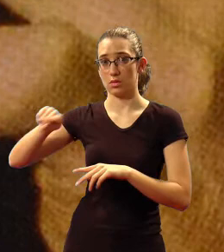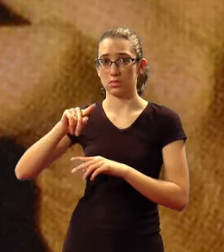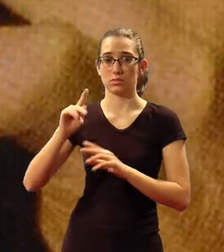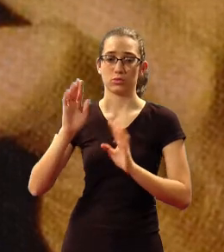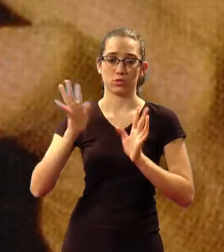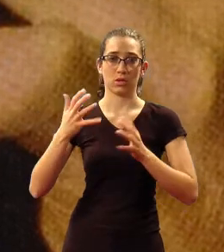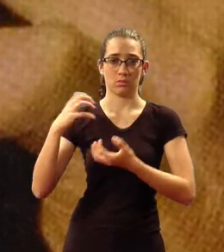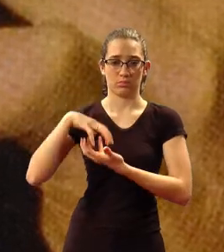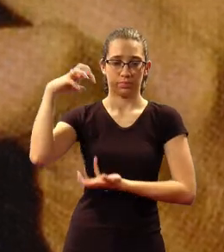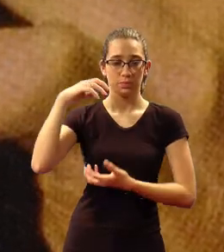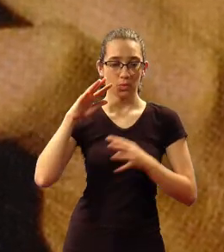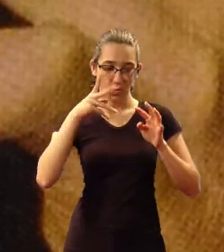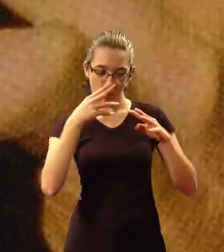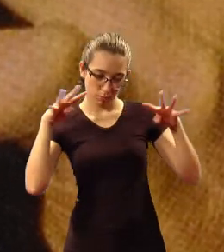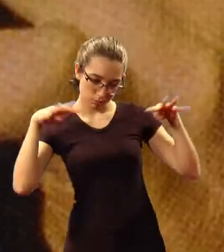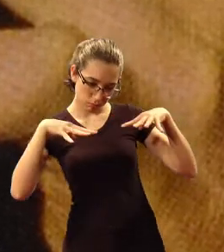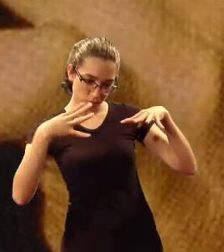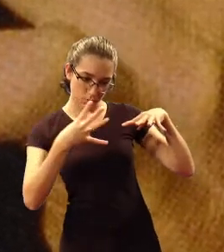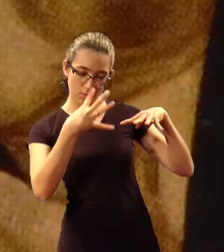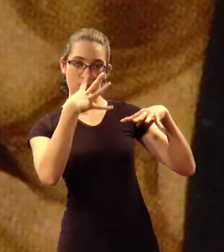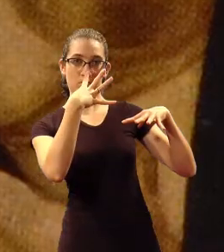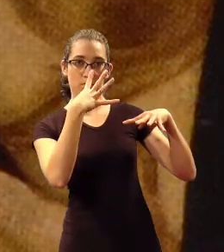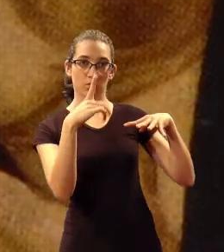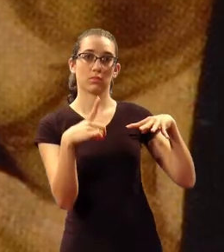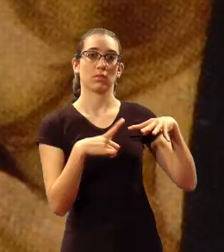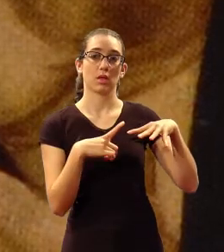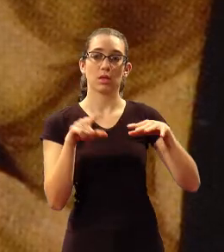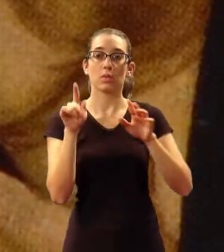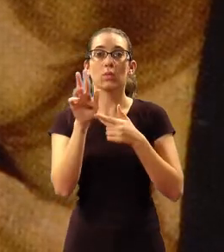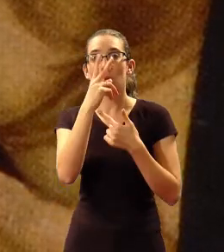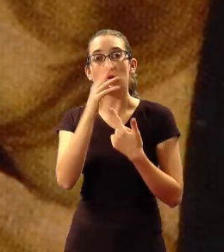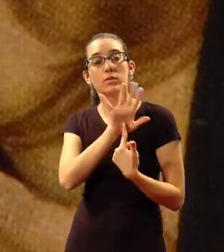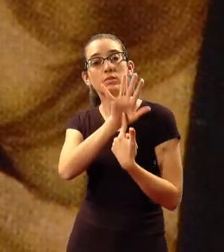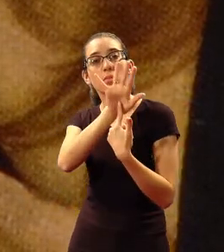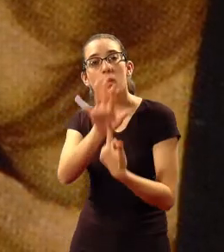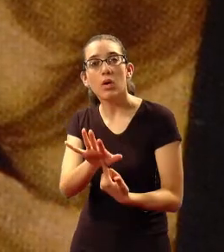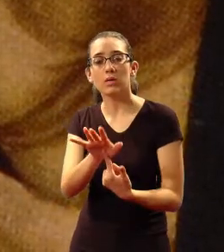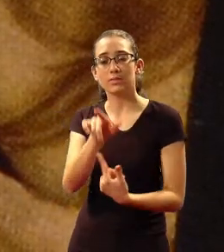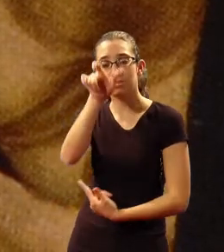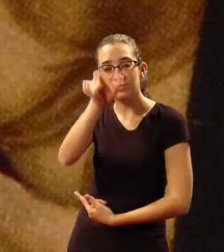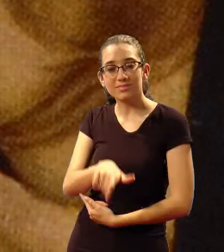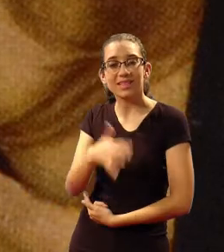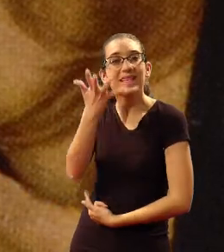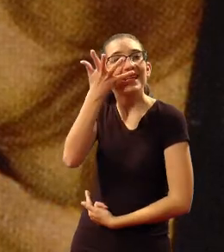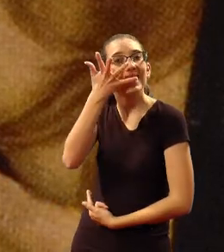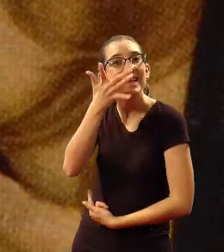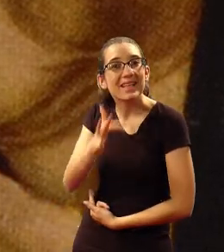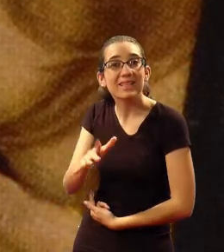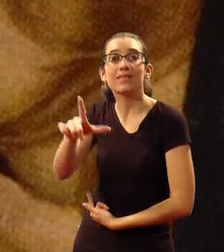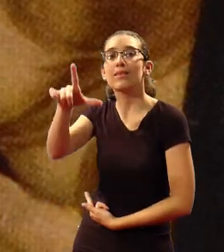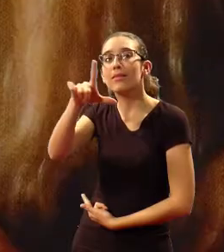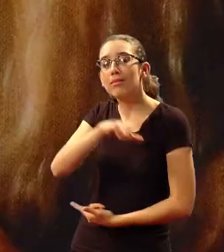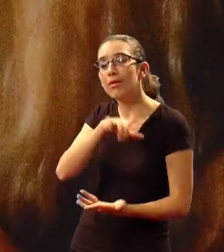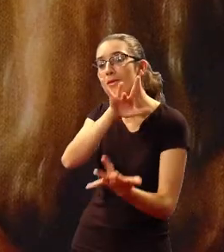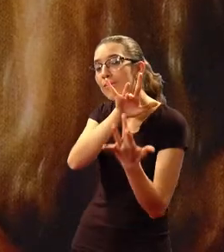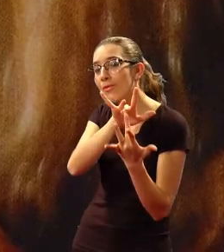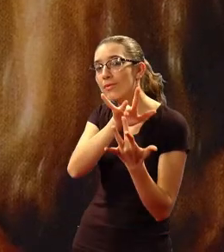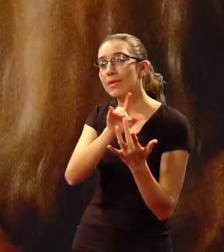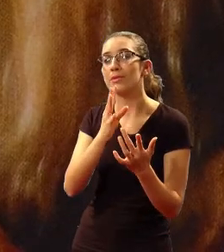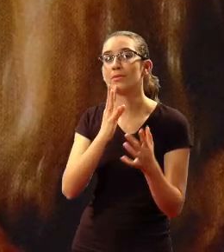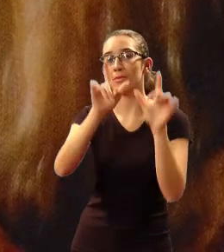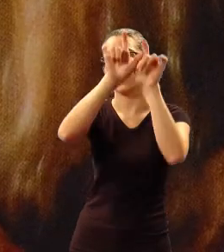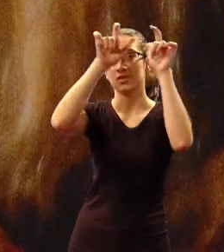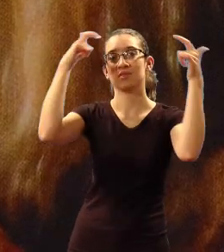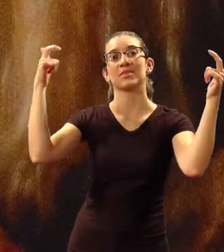e professores, né? E representam justamente alguém, uma criança, que tem